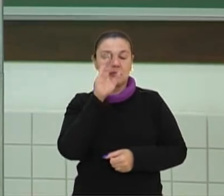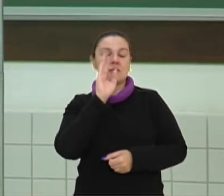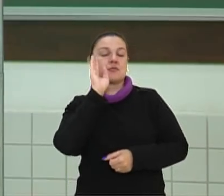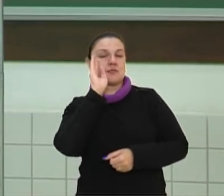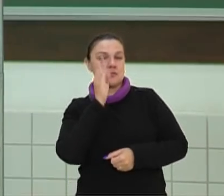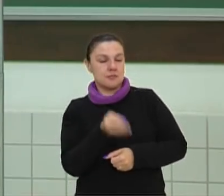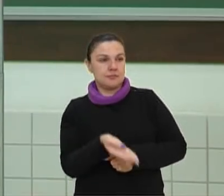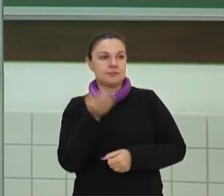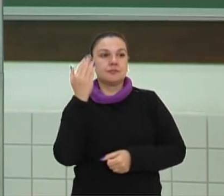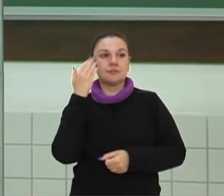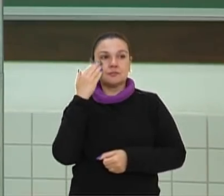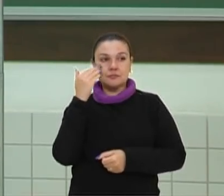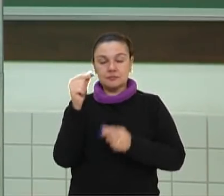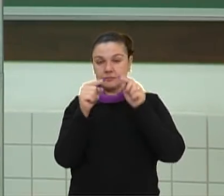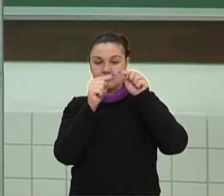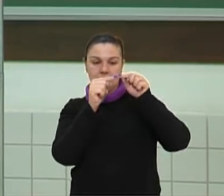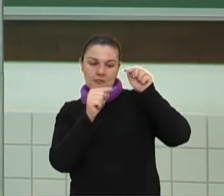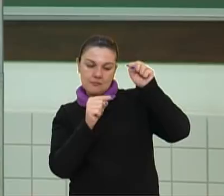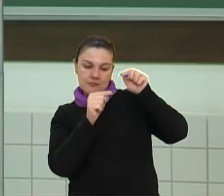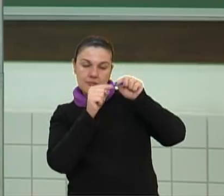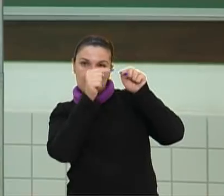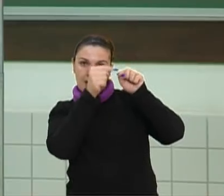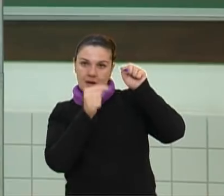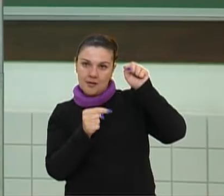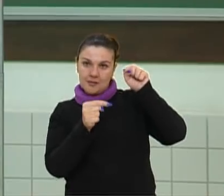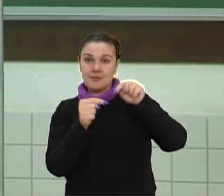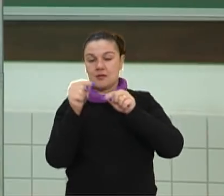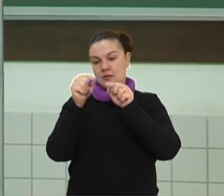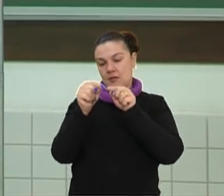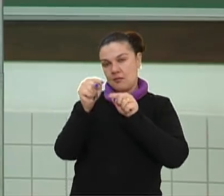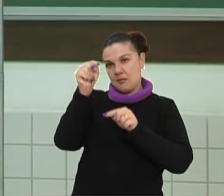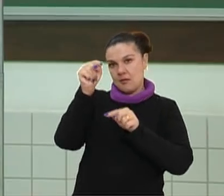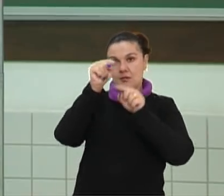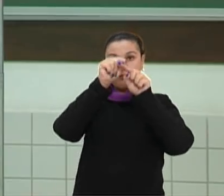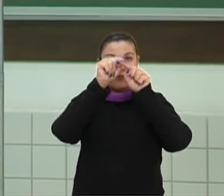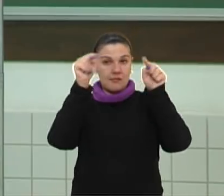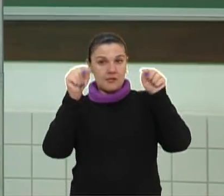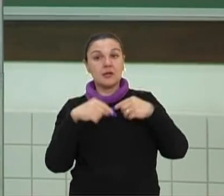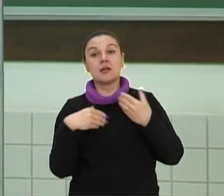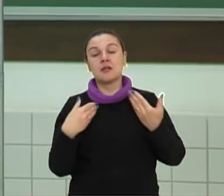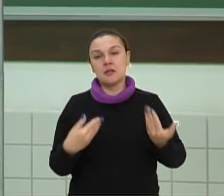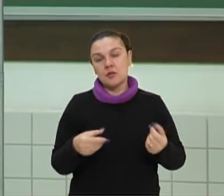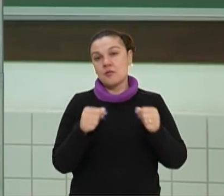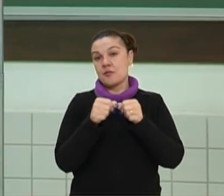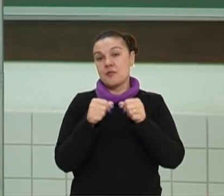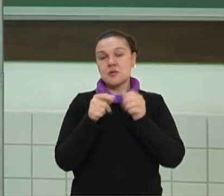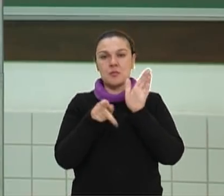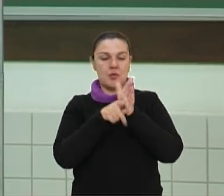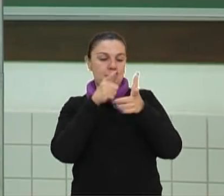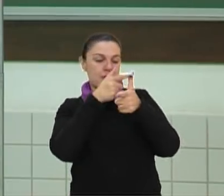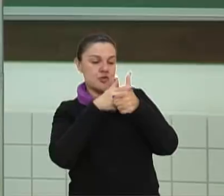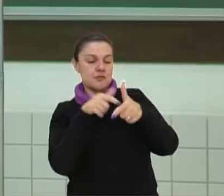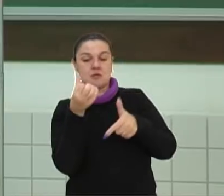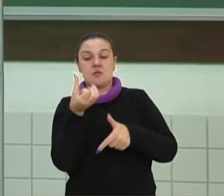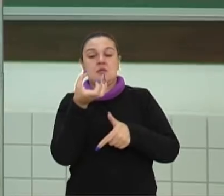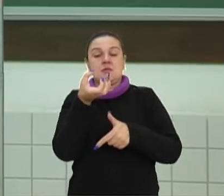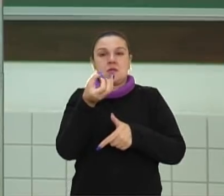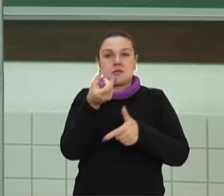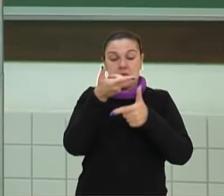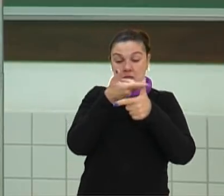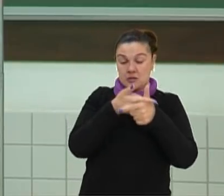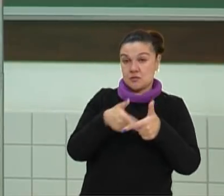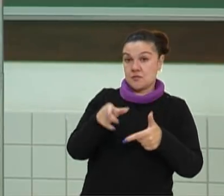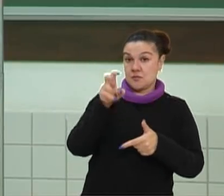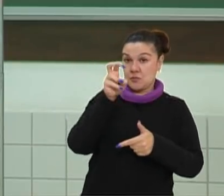tenho a distância, né, do segmento de reta de um lado, que é 5, eu vou fazer a divisão entre 60 divididos